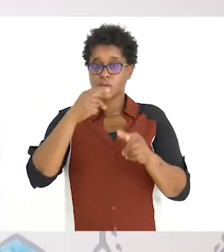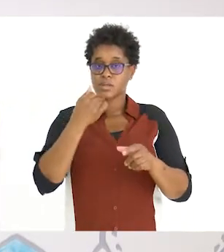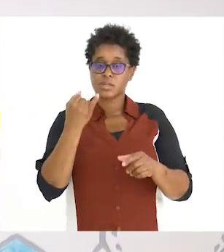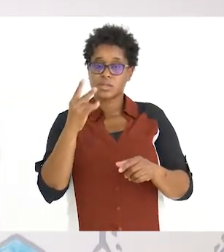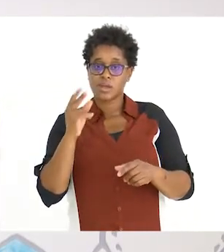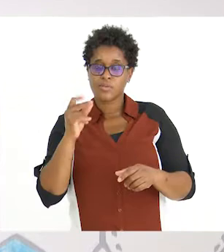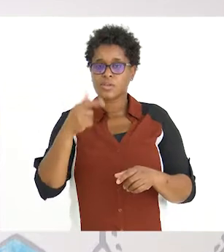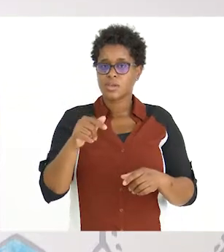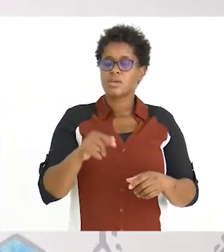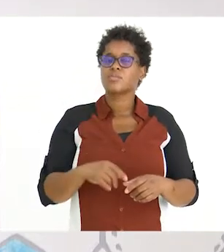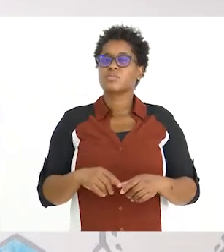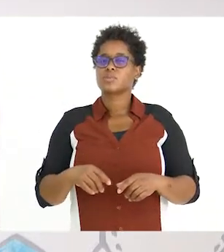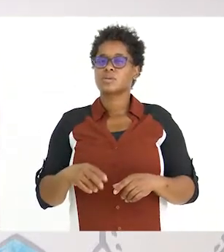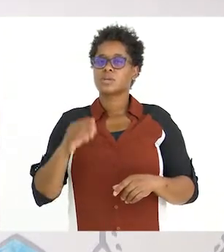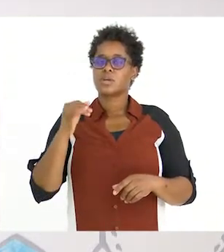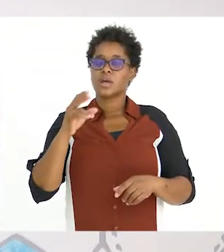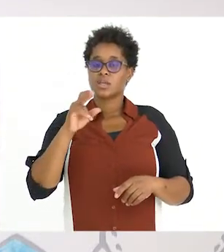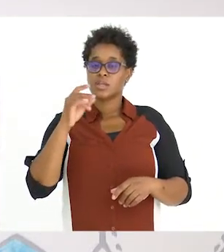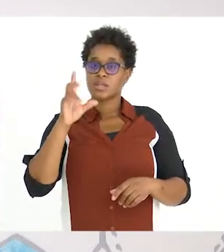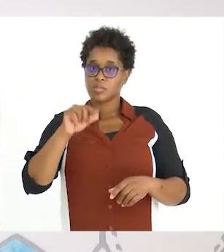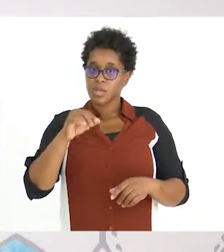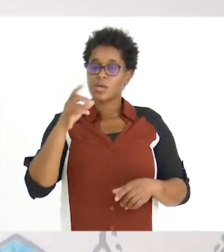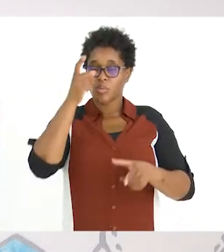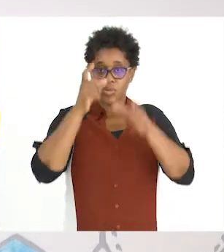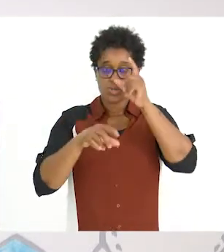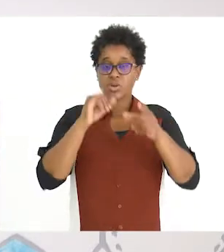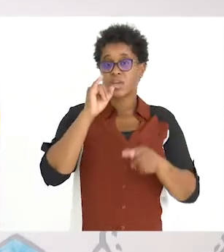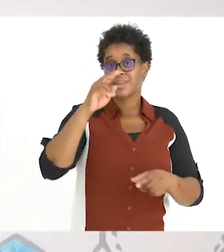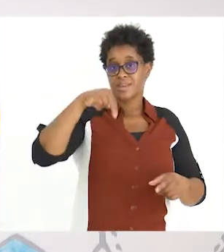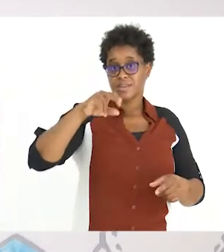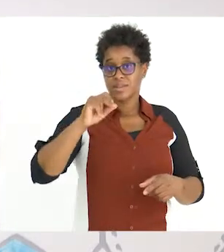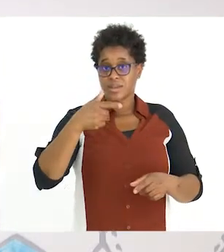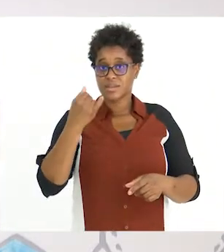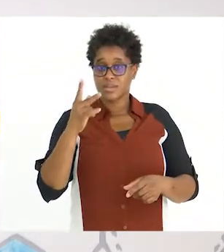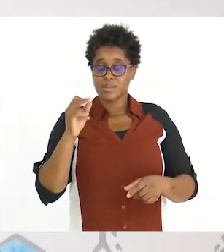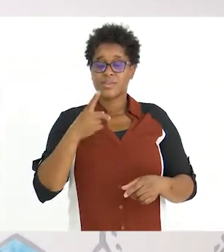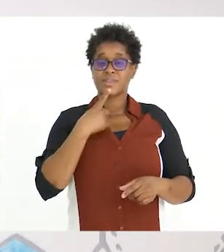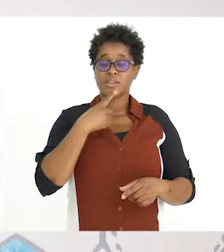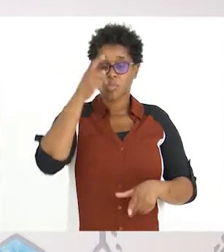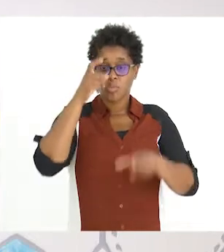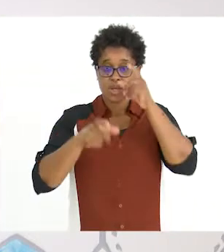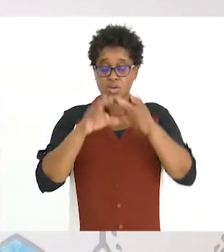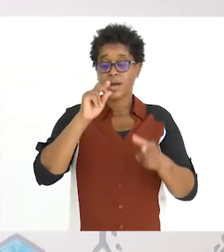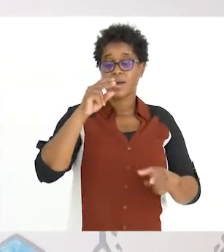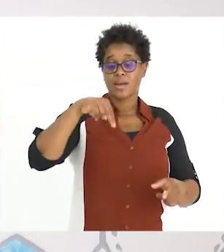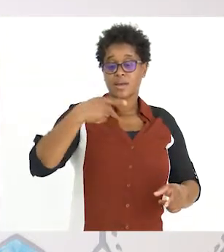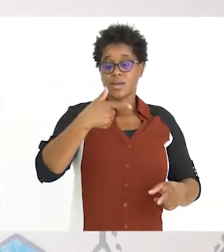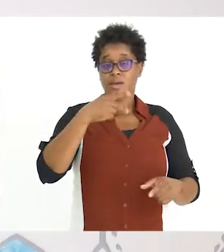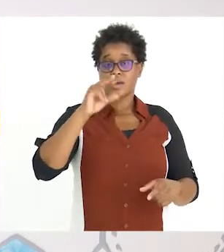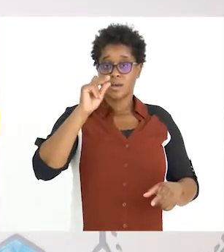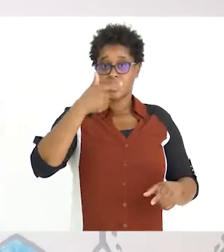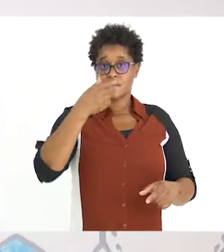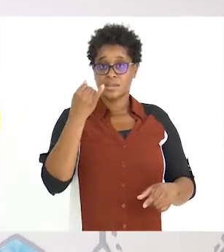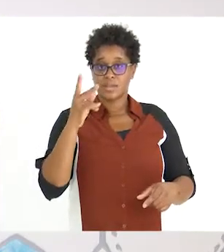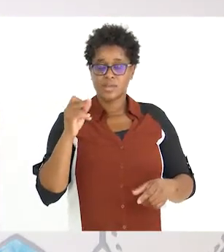ativa e a população inativa. Entende-se por população ativa todos aqueles que estão a